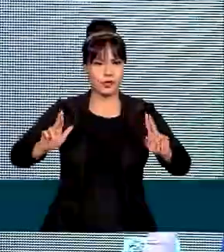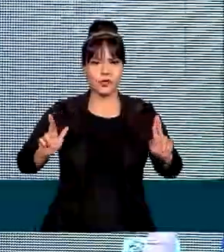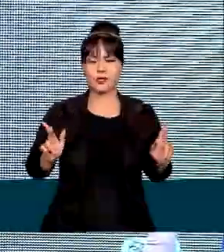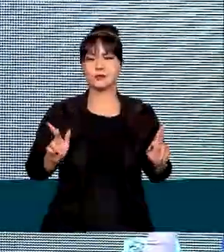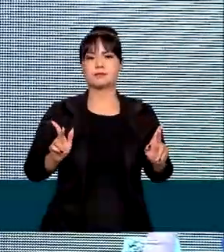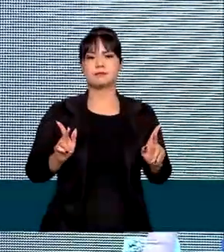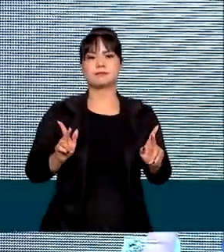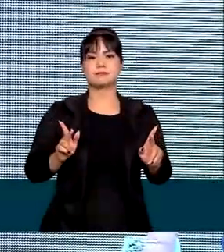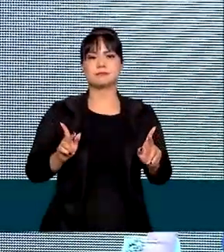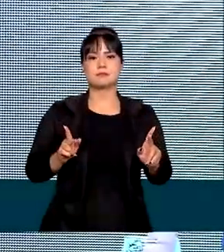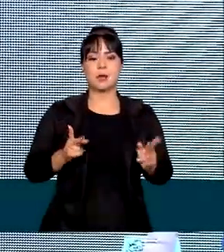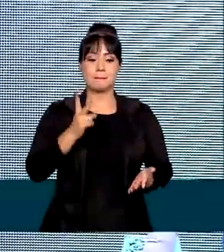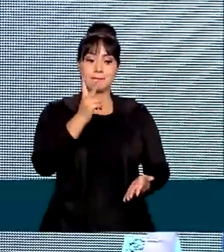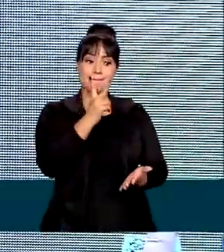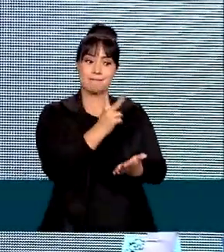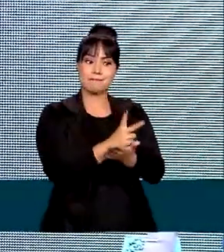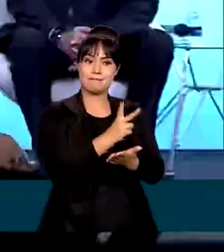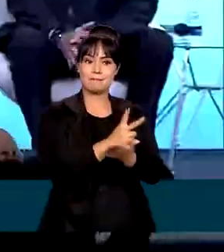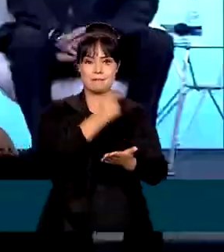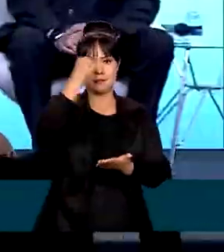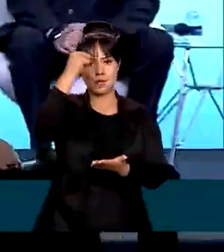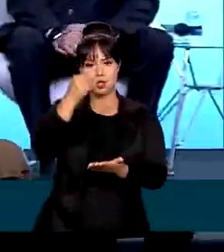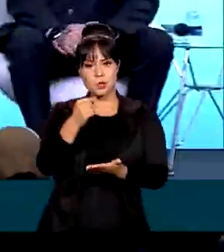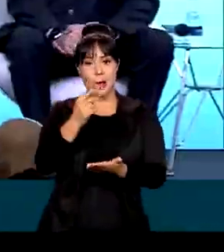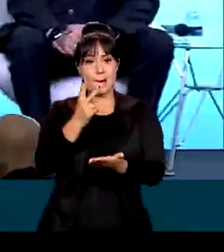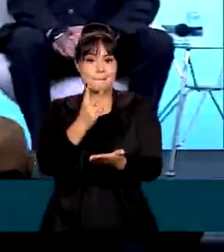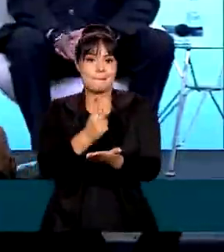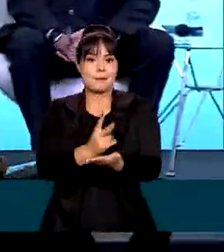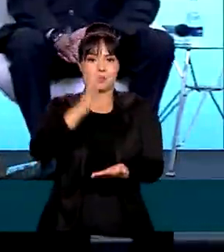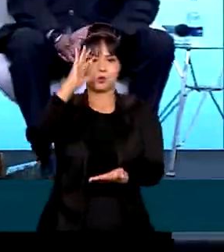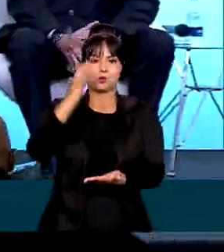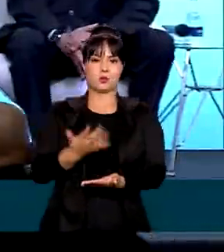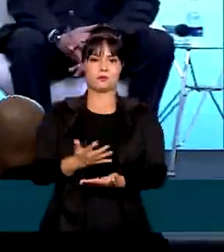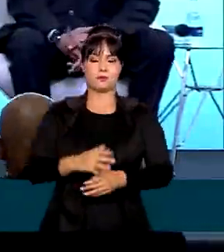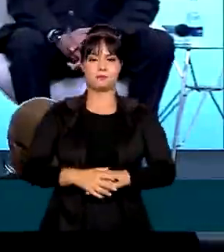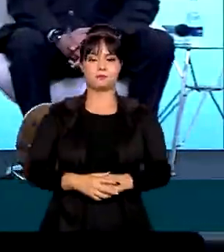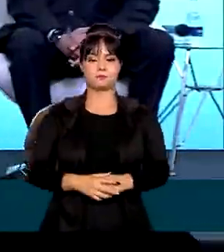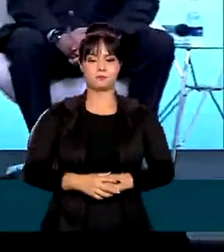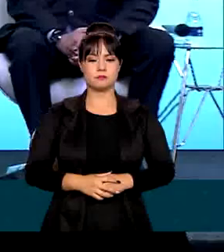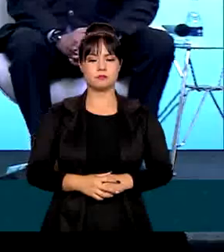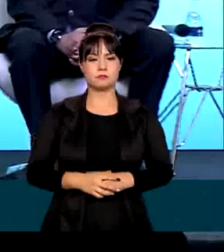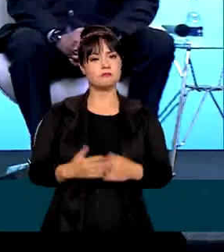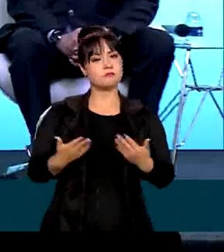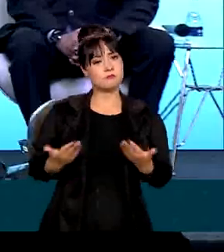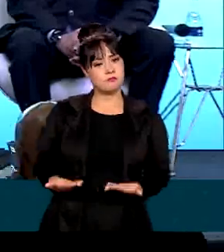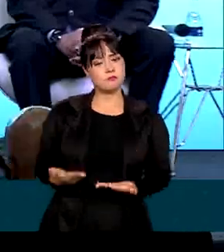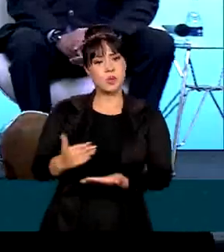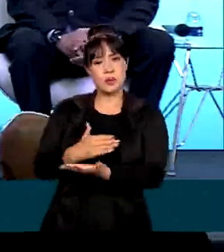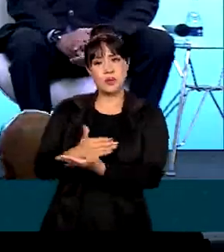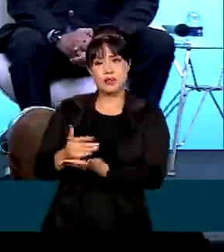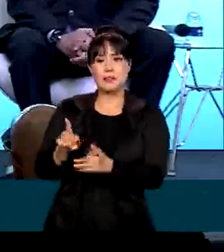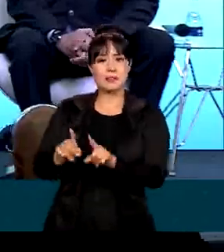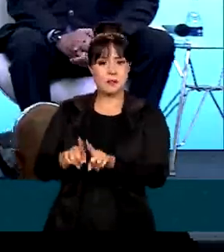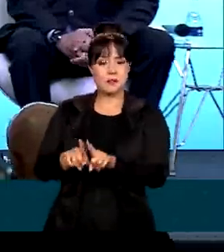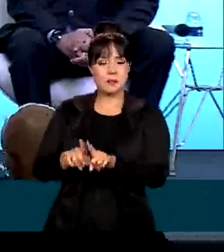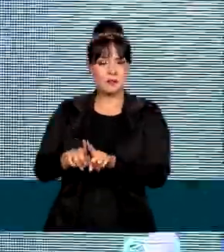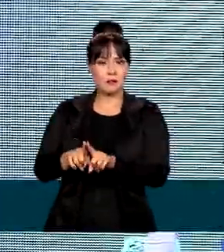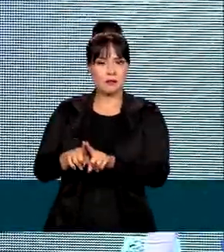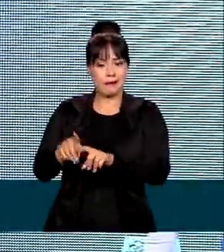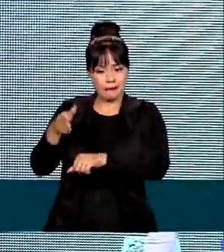as mesmas obrigações ou as mesmas Soluções isso passa também pela